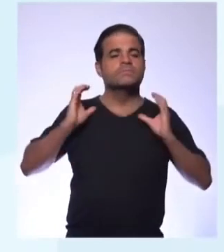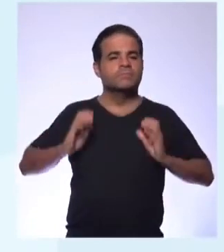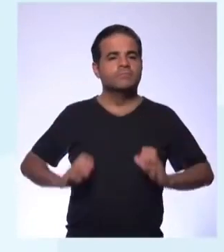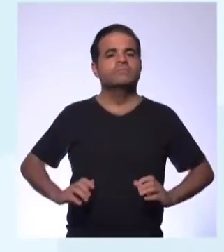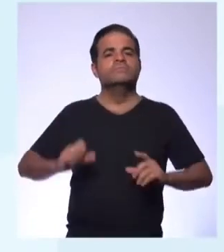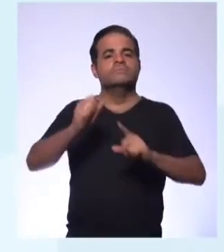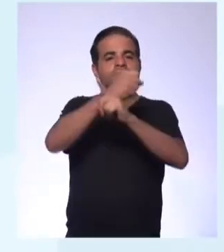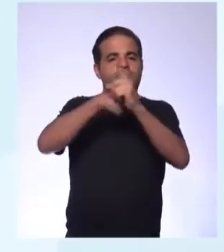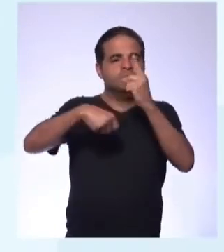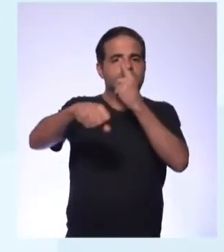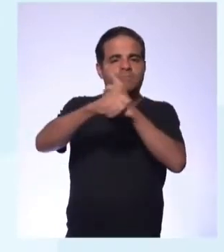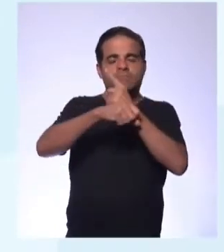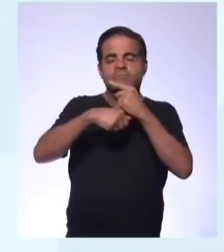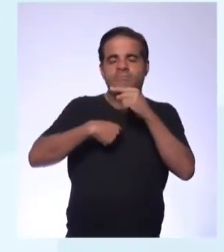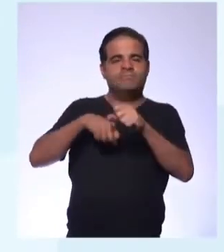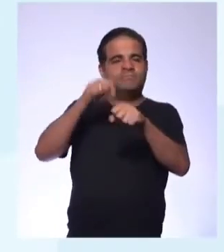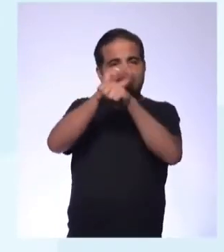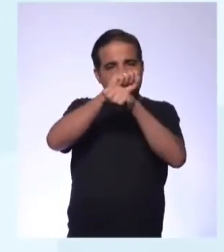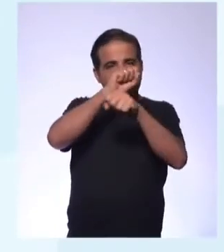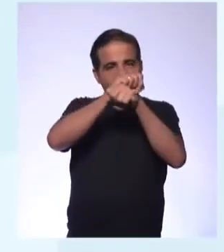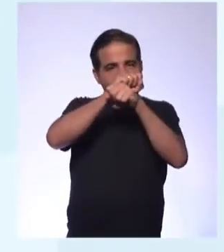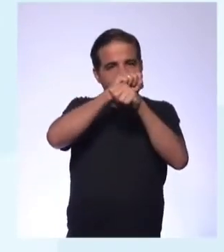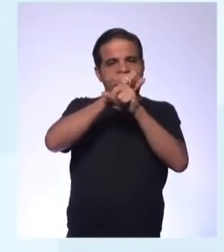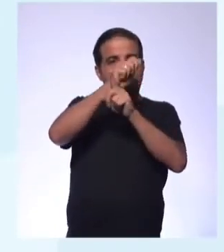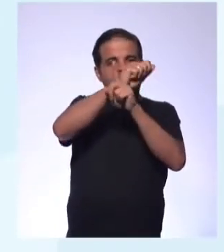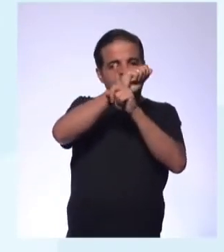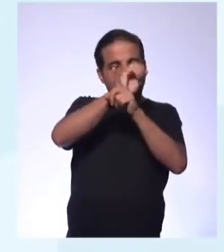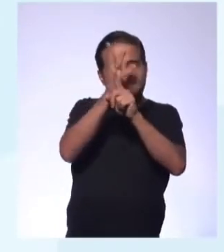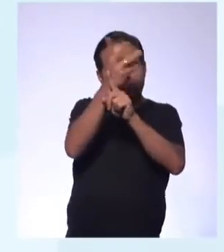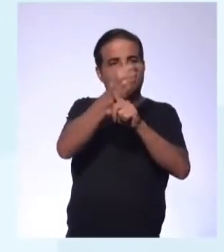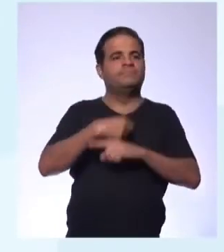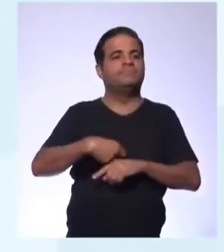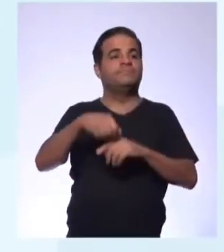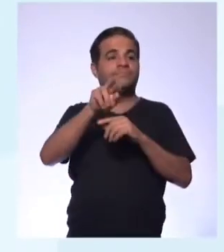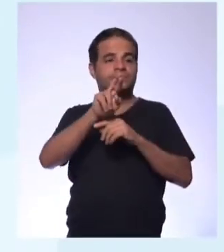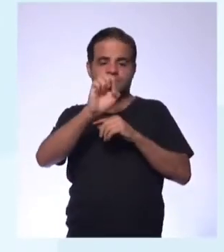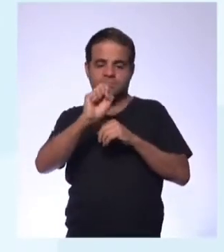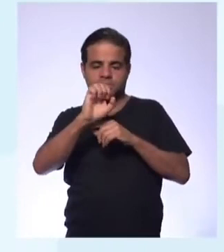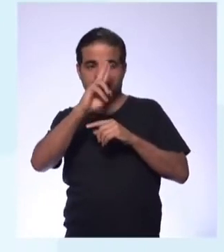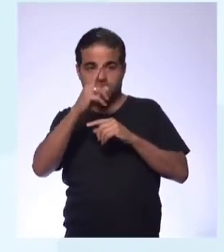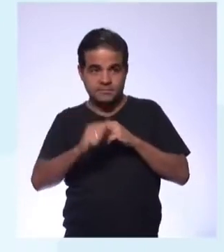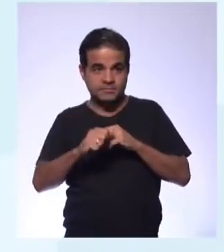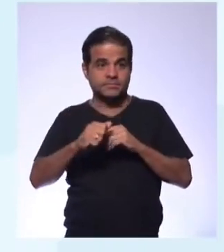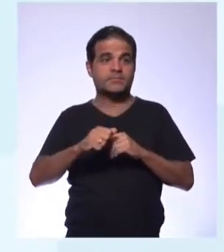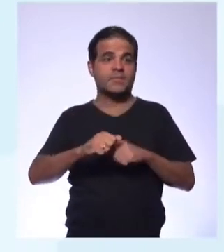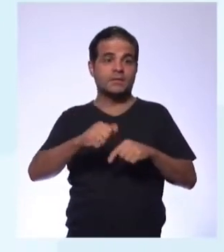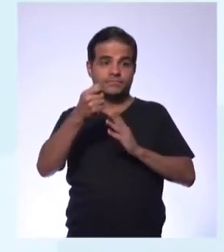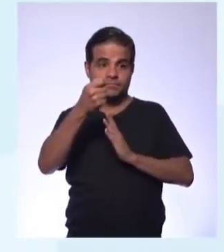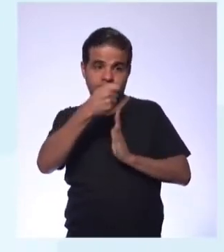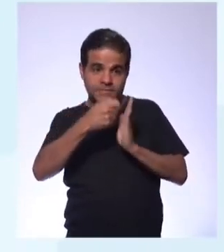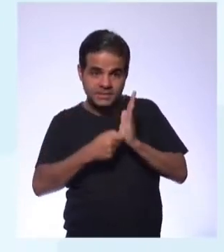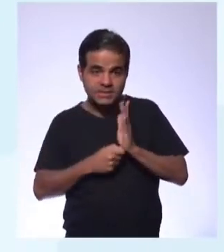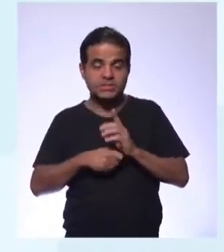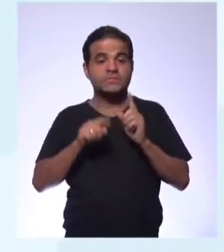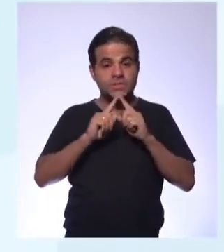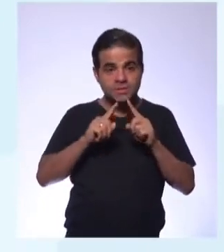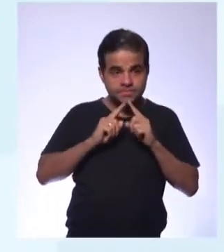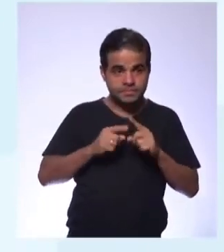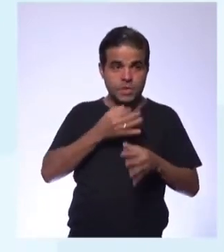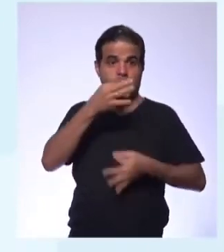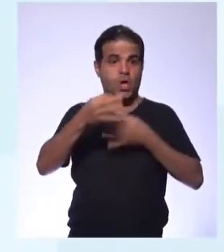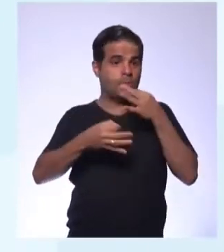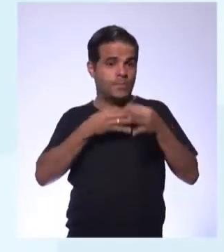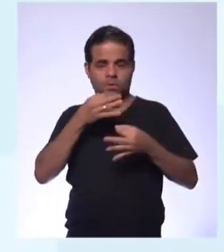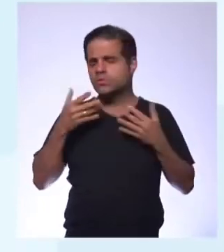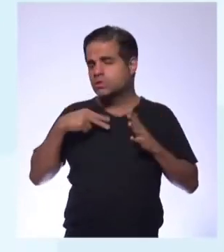comportamento social, com o que eu espero da arte. Resenha descritiva e resenha crítica. Opiniões. Então, nós não